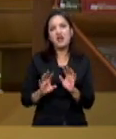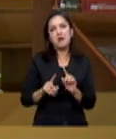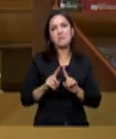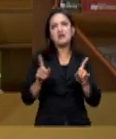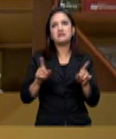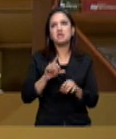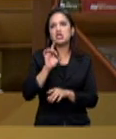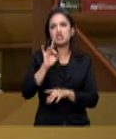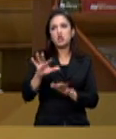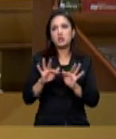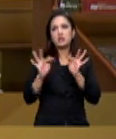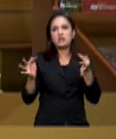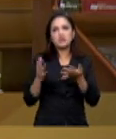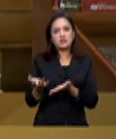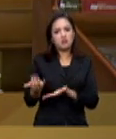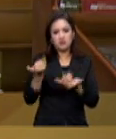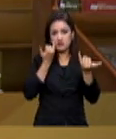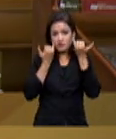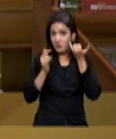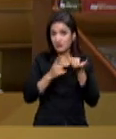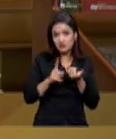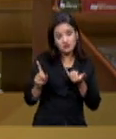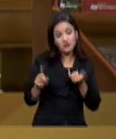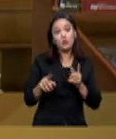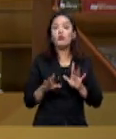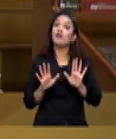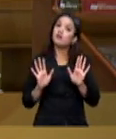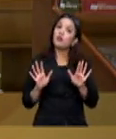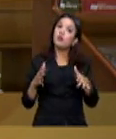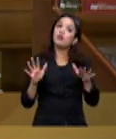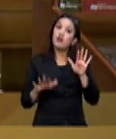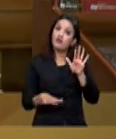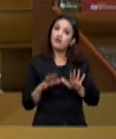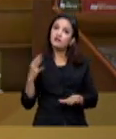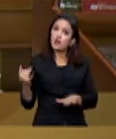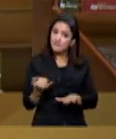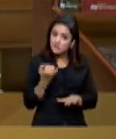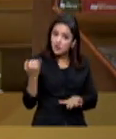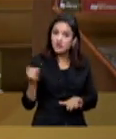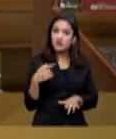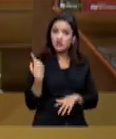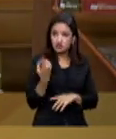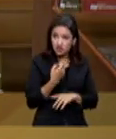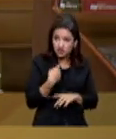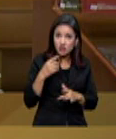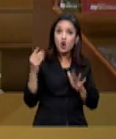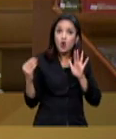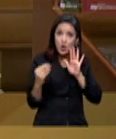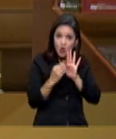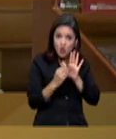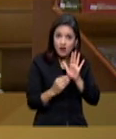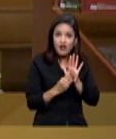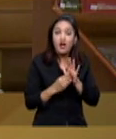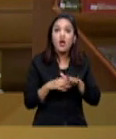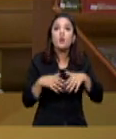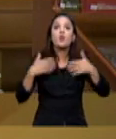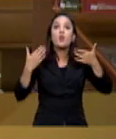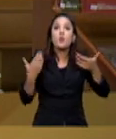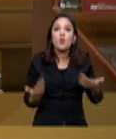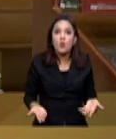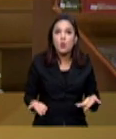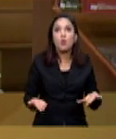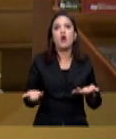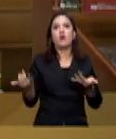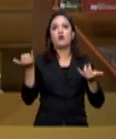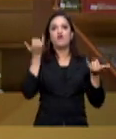número de telefone, o endereço. Talvez seja interessante, importante, que nós delimitemos ou